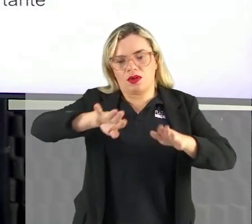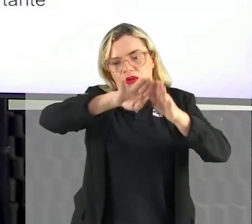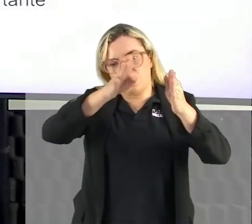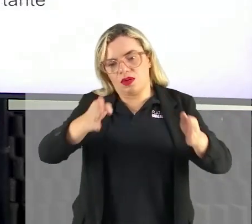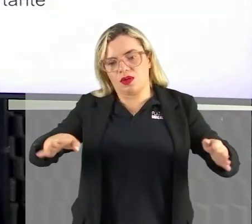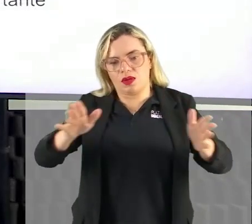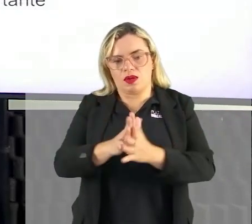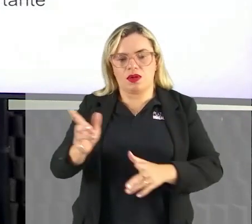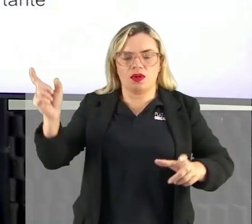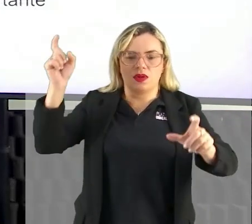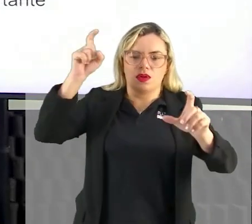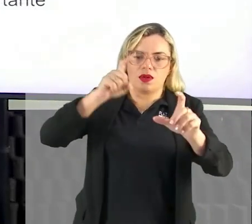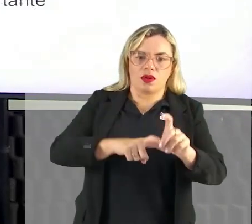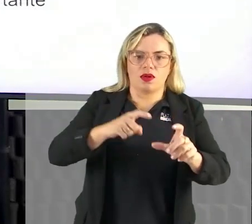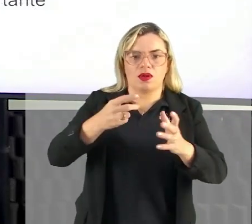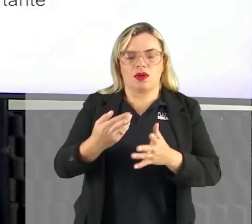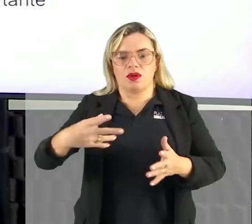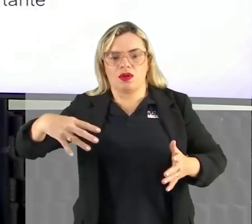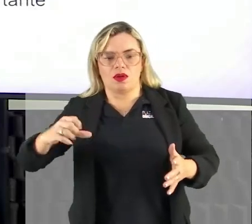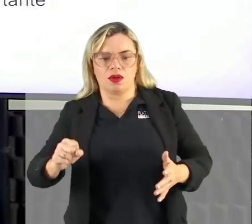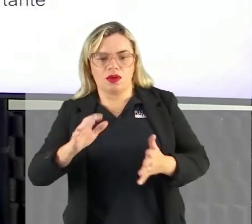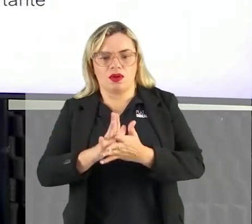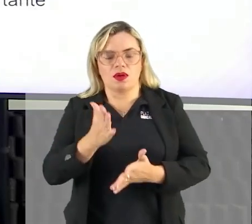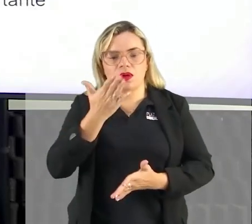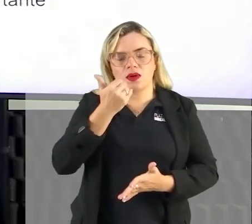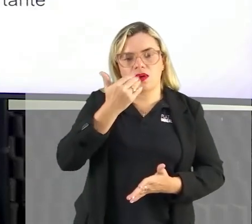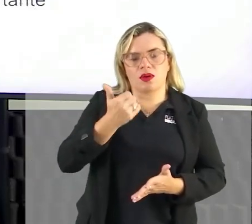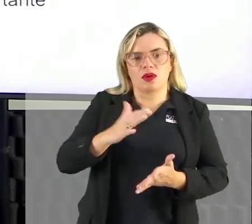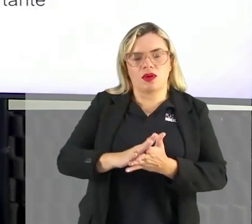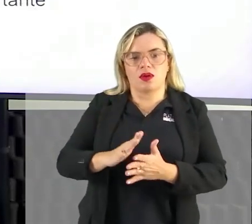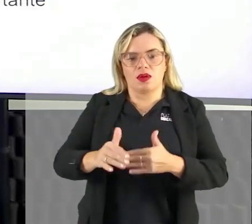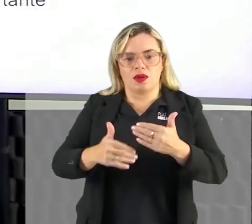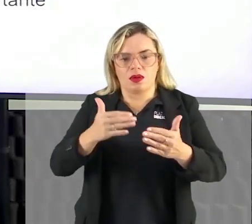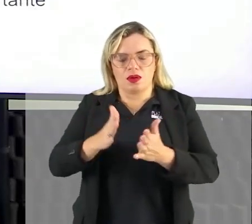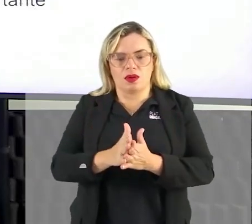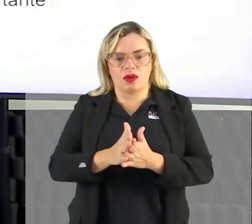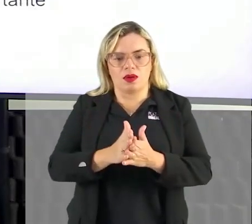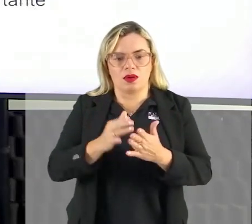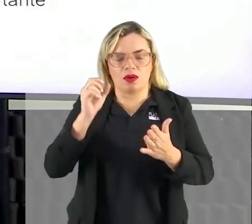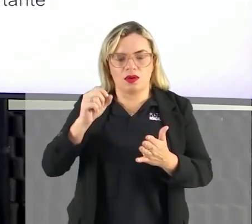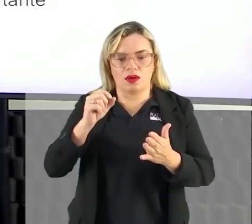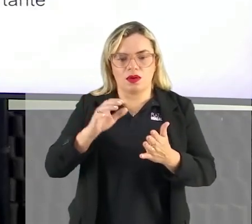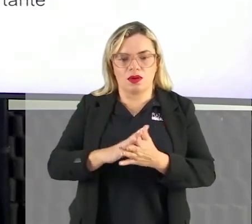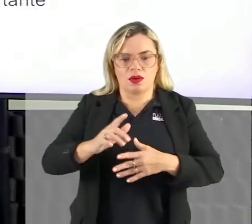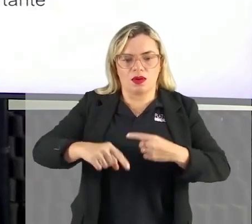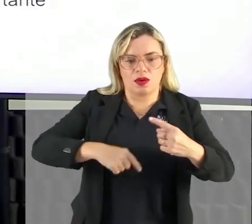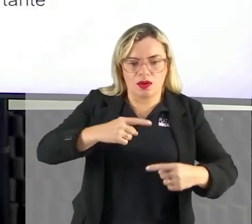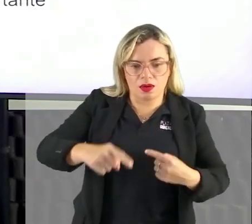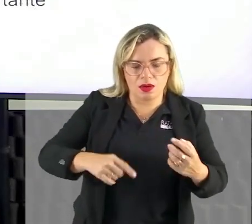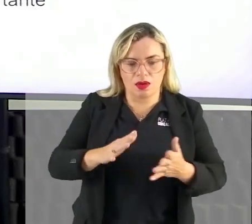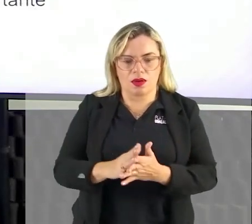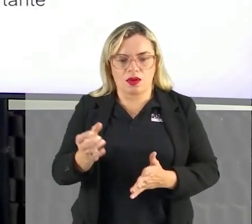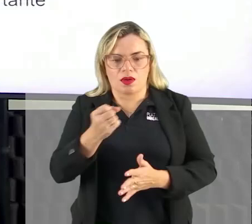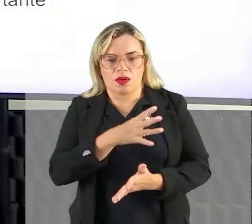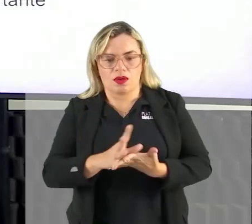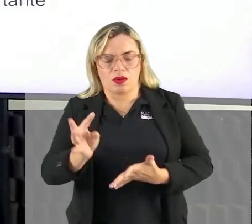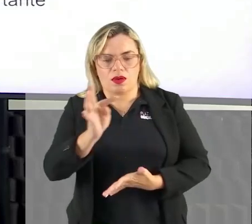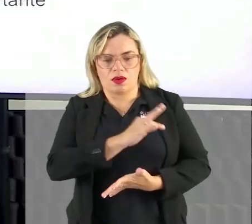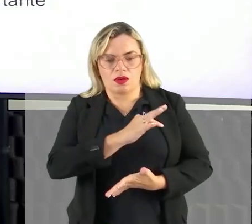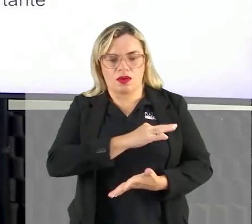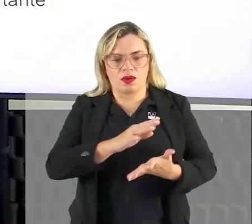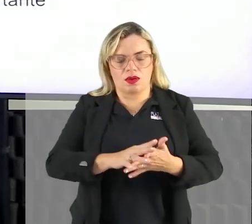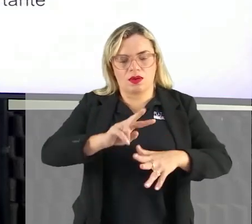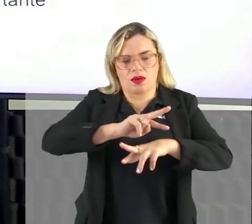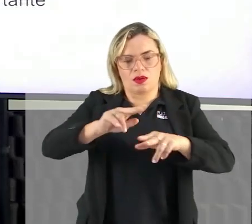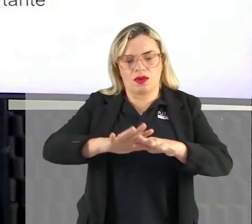dos recifes para se alimentar e procriar. Essa nova técnica para a proliferação das algas